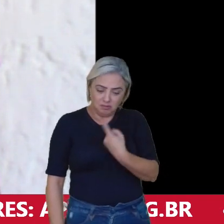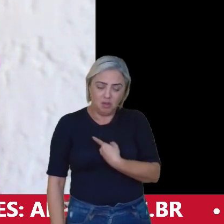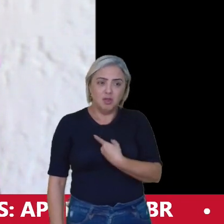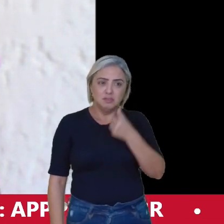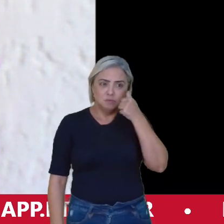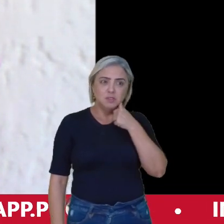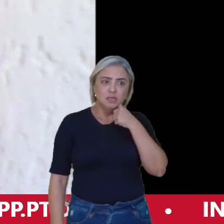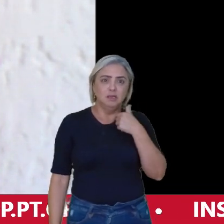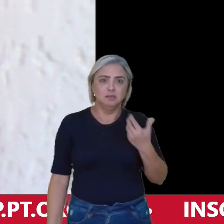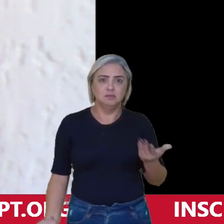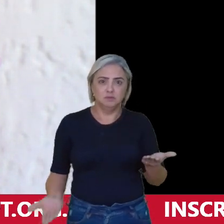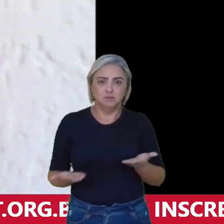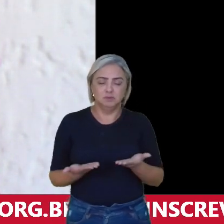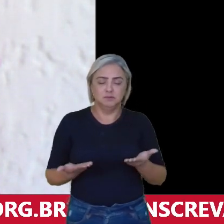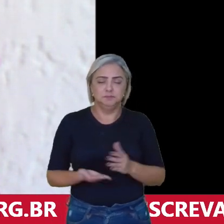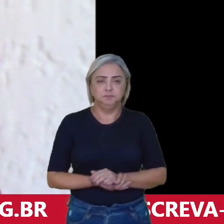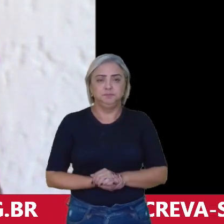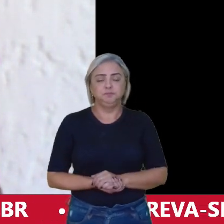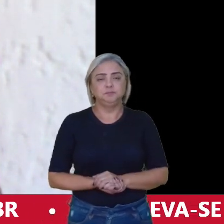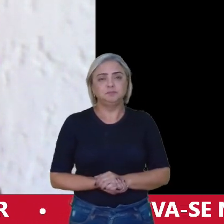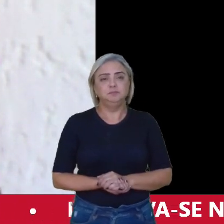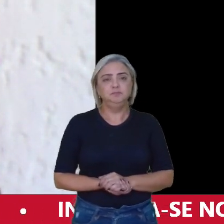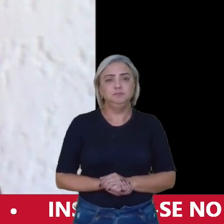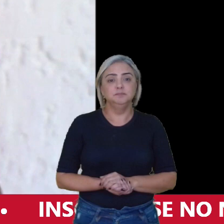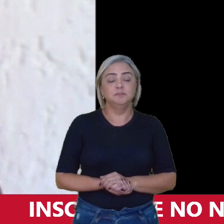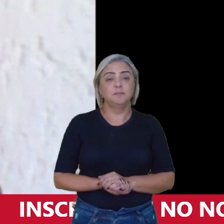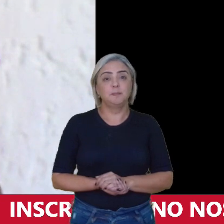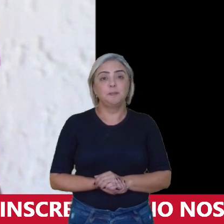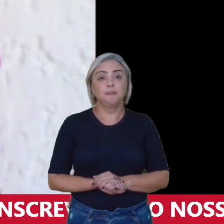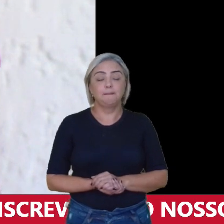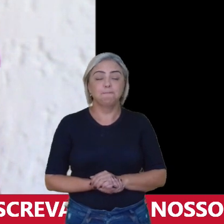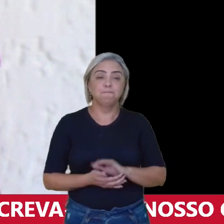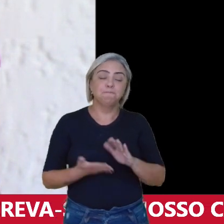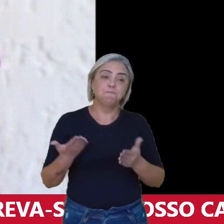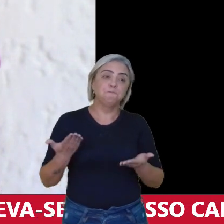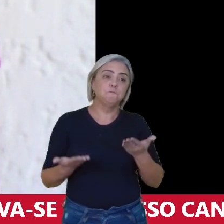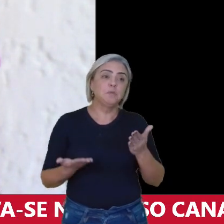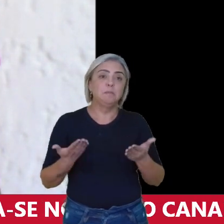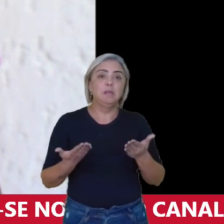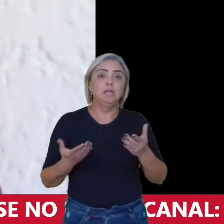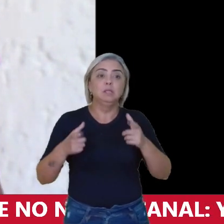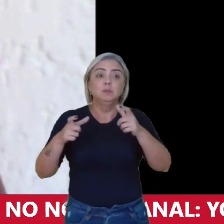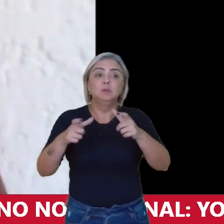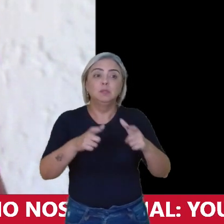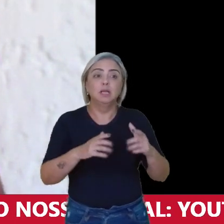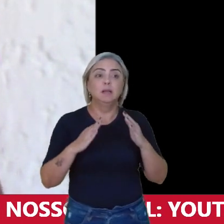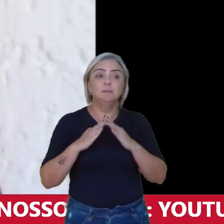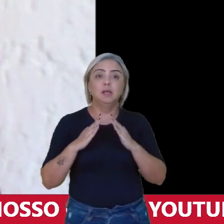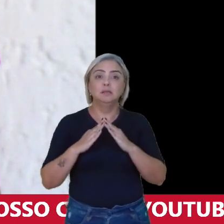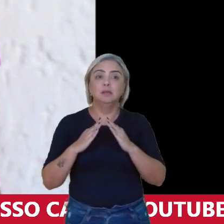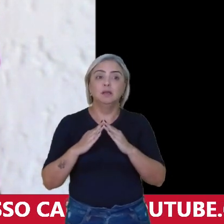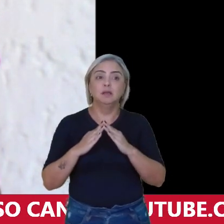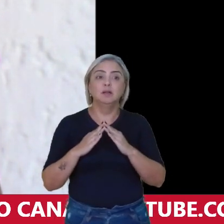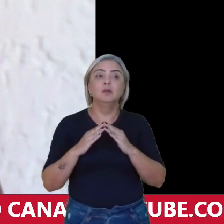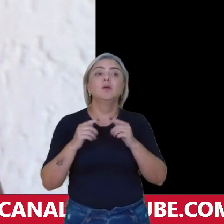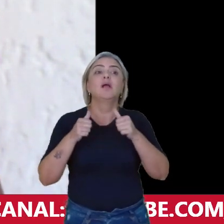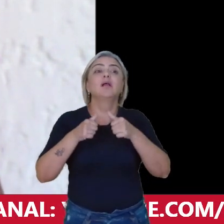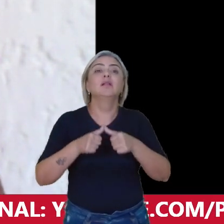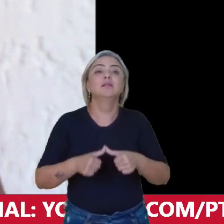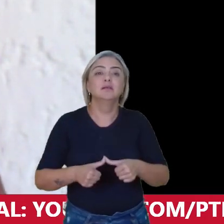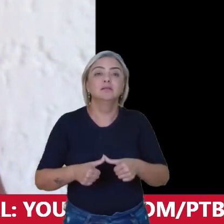vivendo nós mulheres hoje, né? Então, dependendo do lugar que ela mora, de onde ela